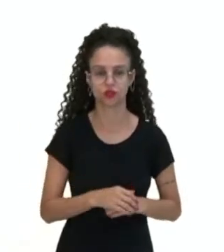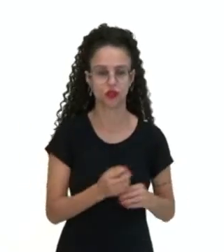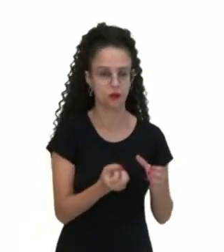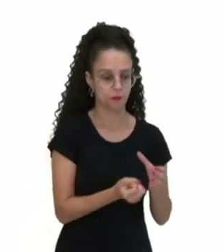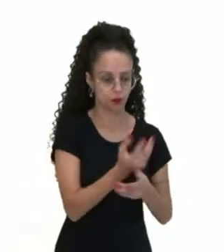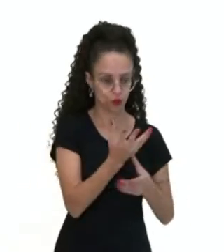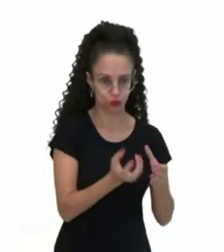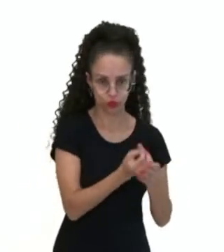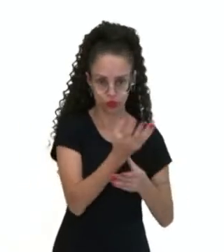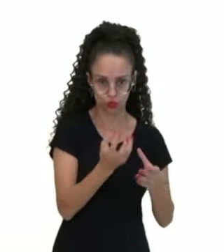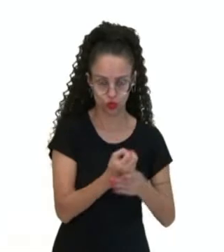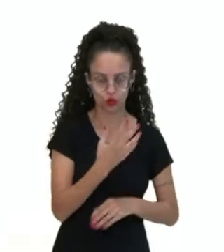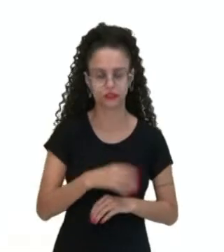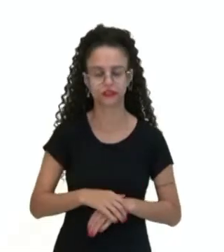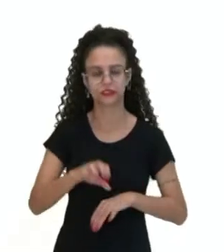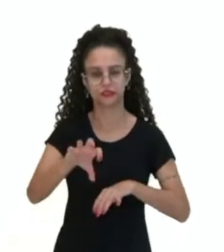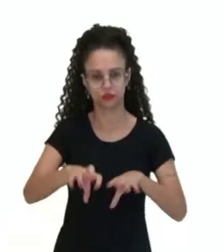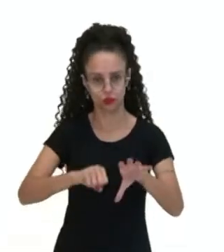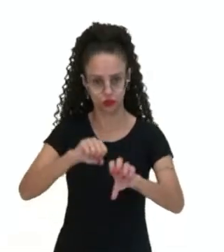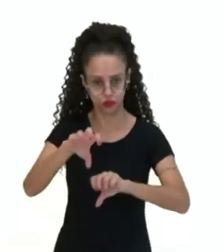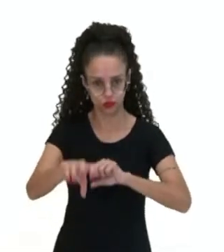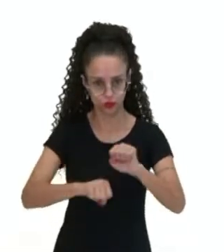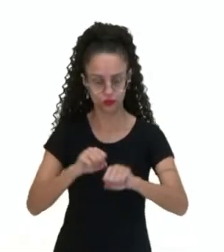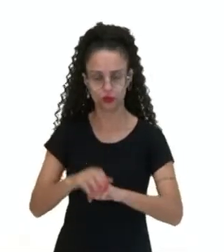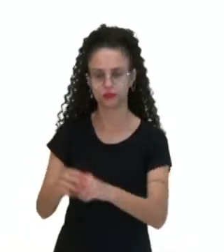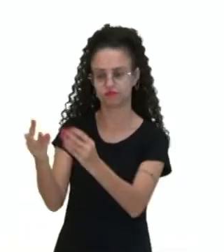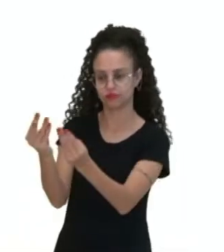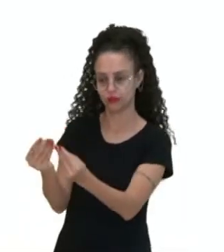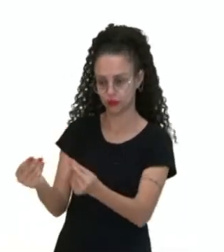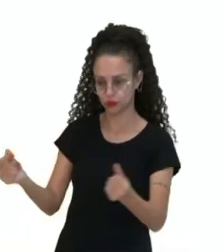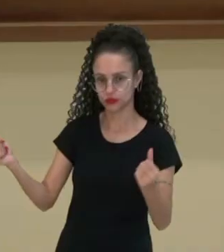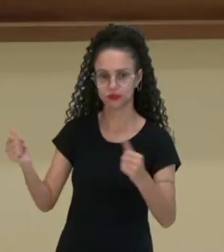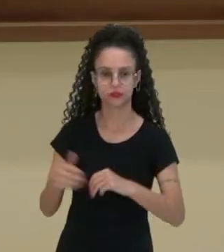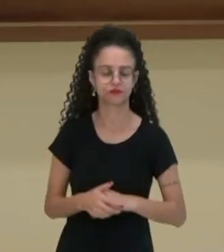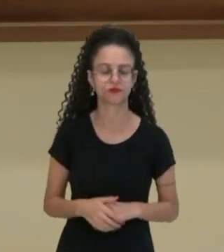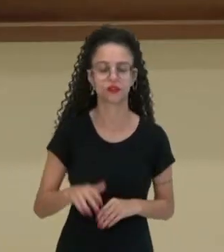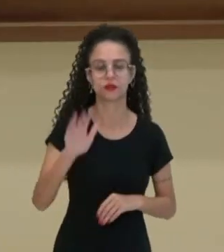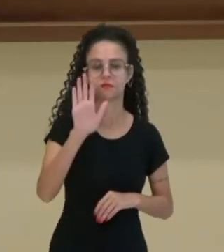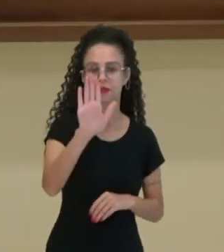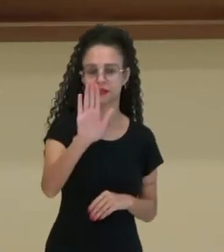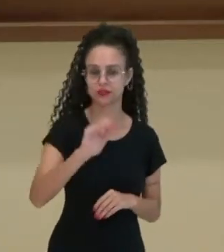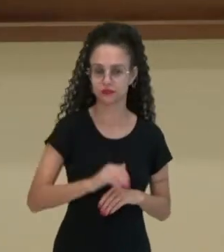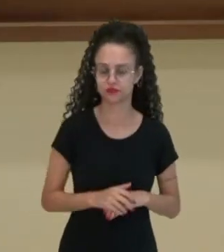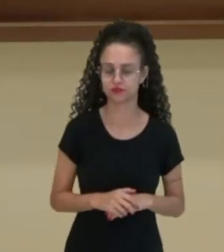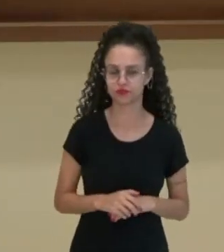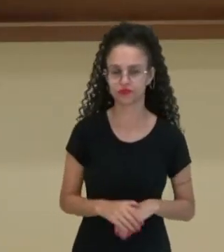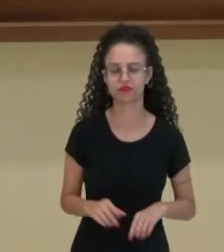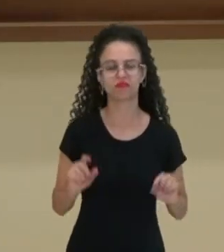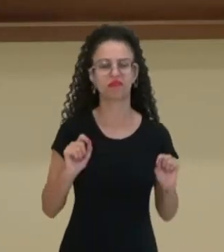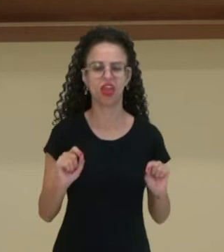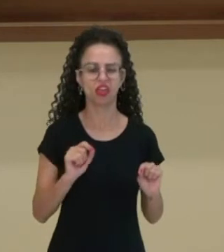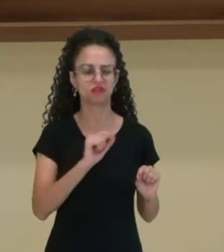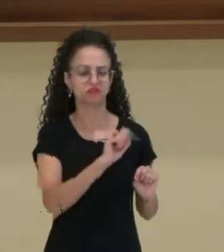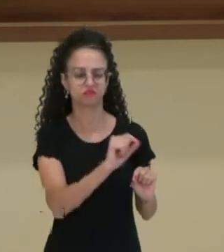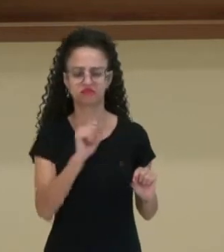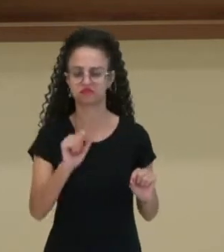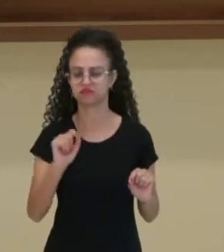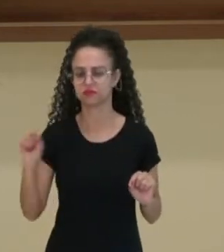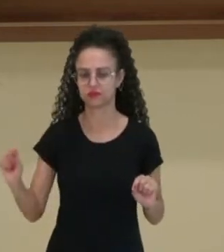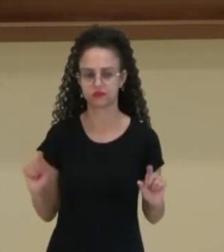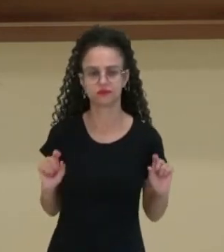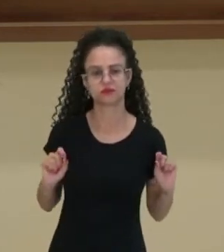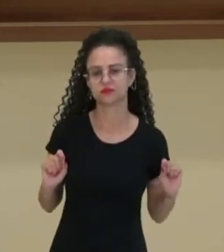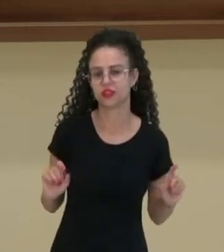Produtores, consumidores e decompositores. Mas quem são eles? Quem